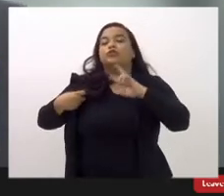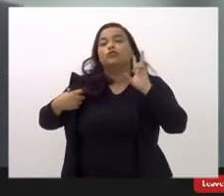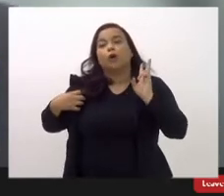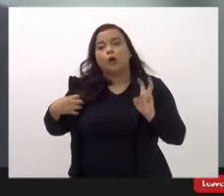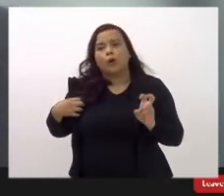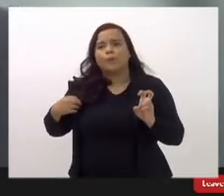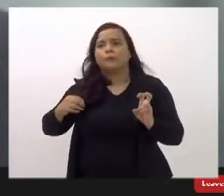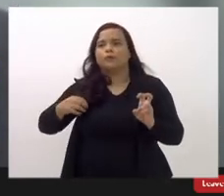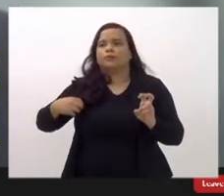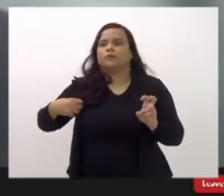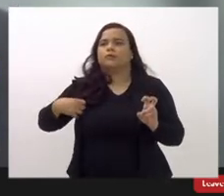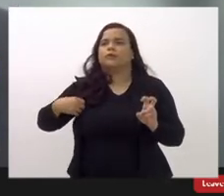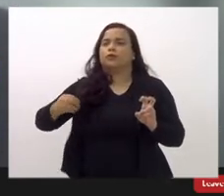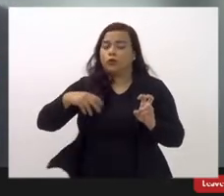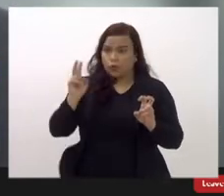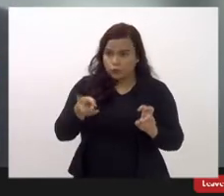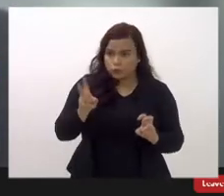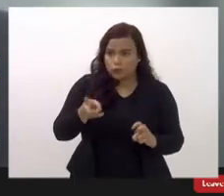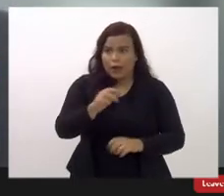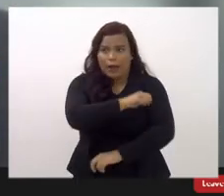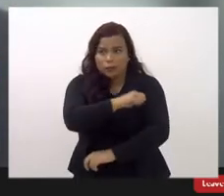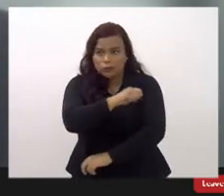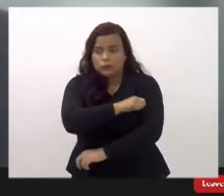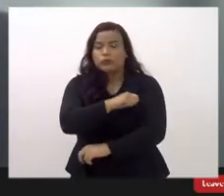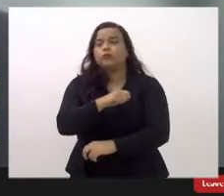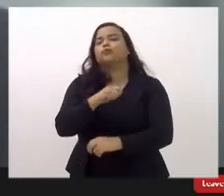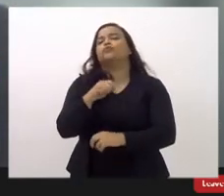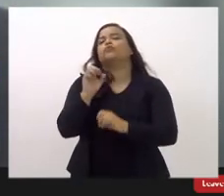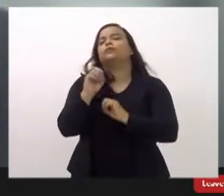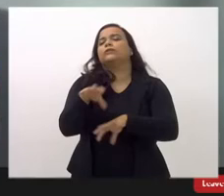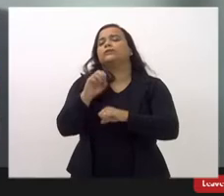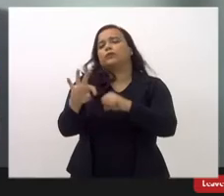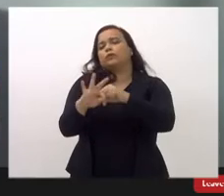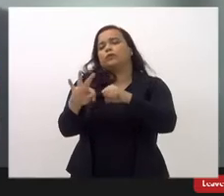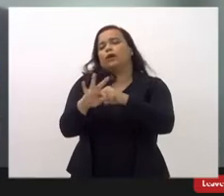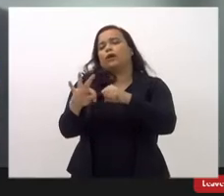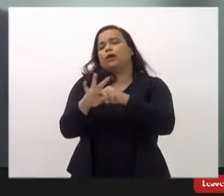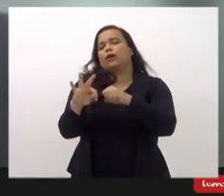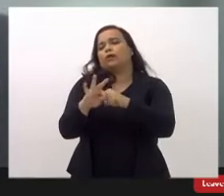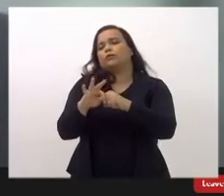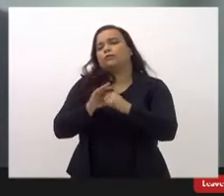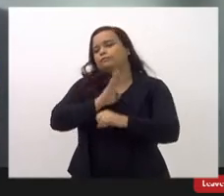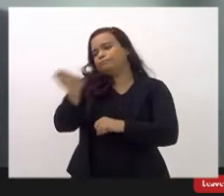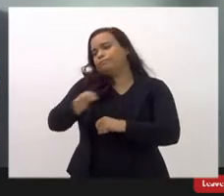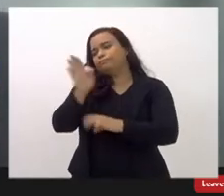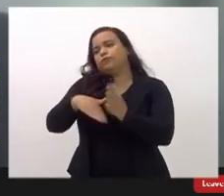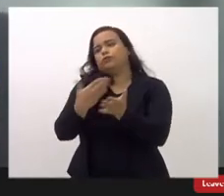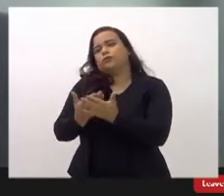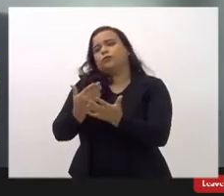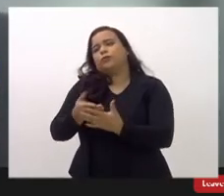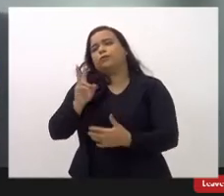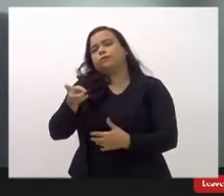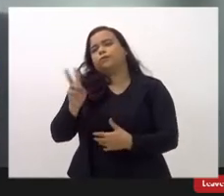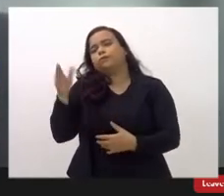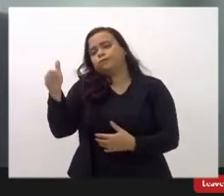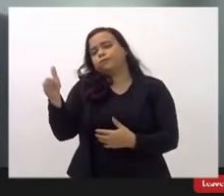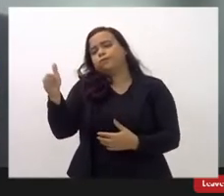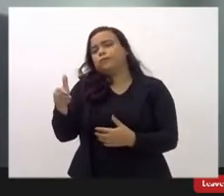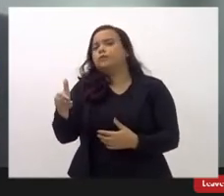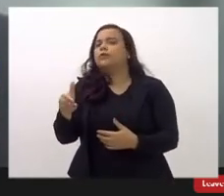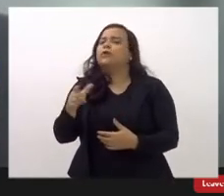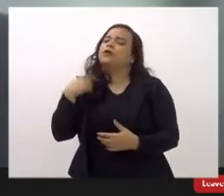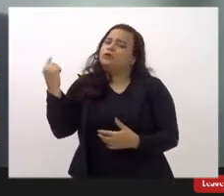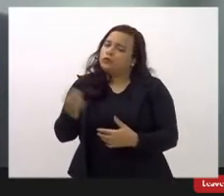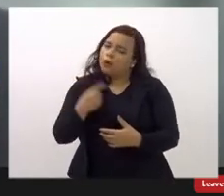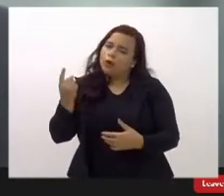de alunos do ensino técnico na escola, né? Como Vossa Excelência bem referiu, a gente tem acompanhado esse tema já há